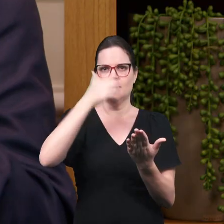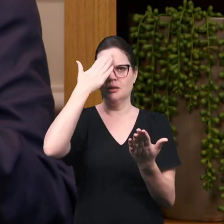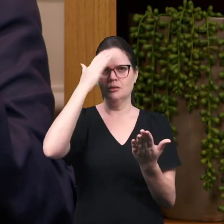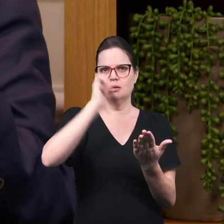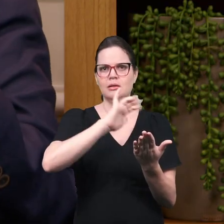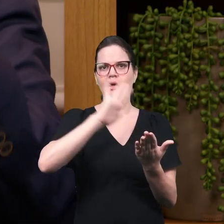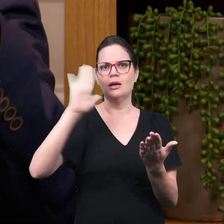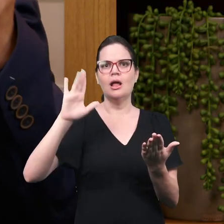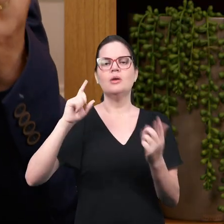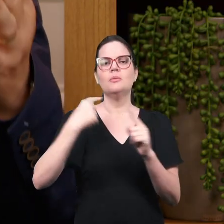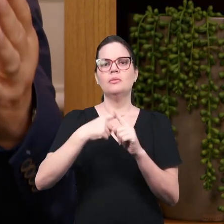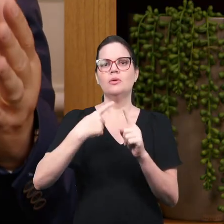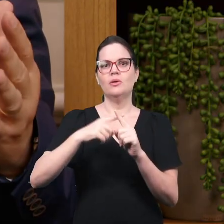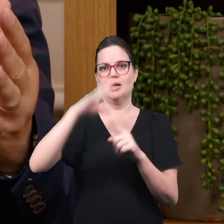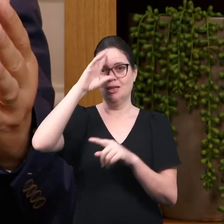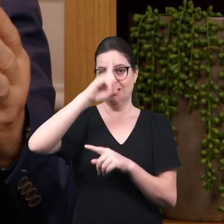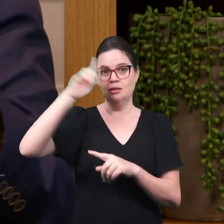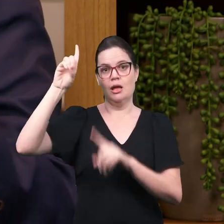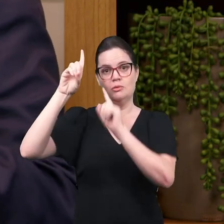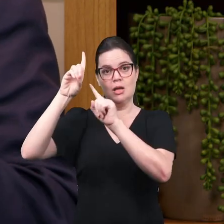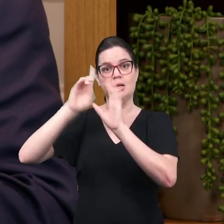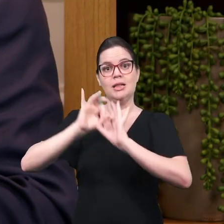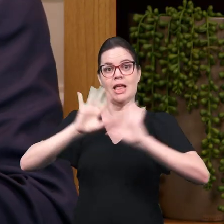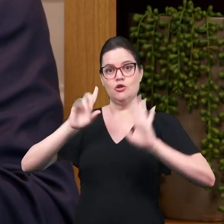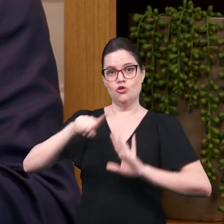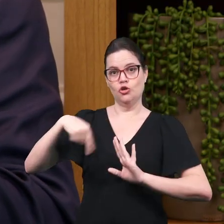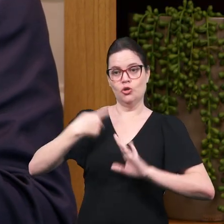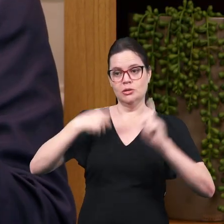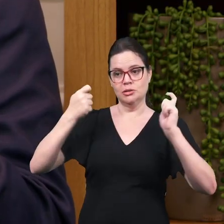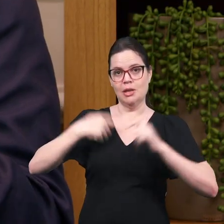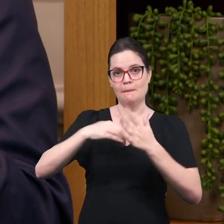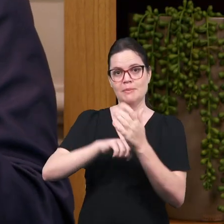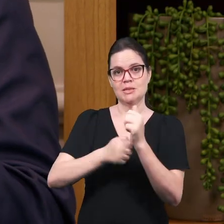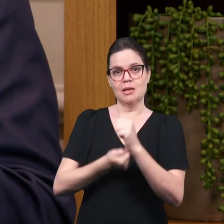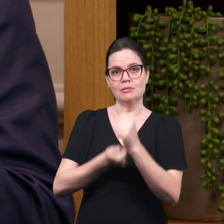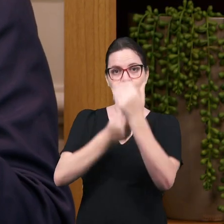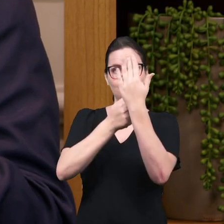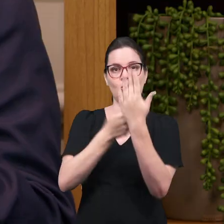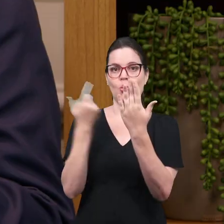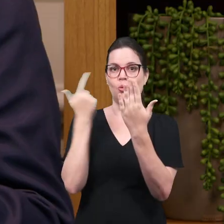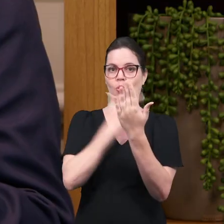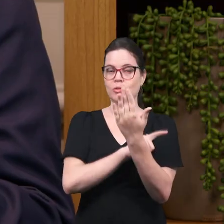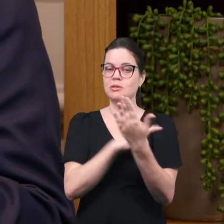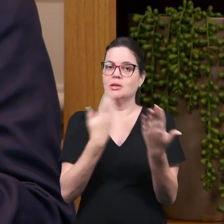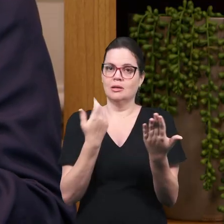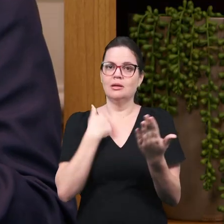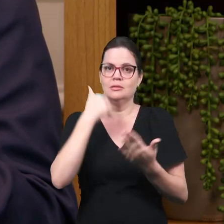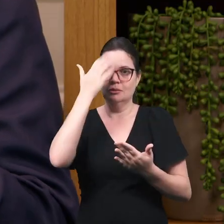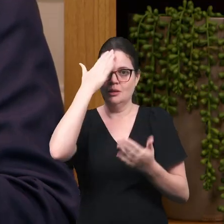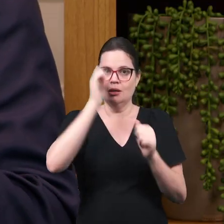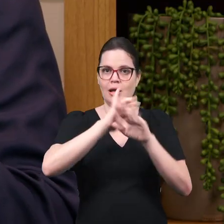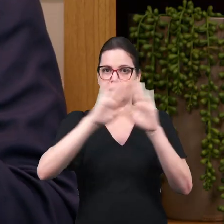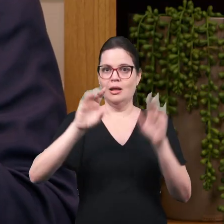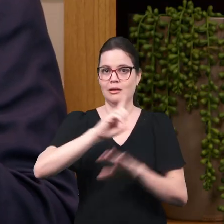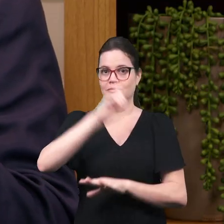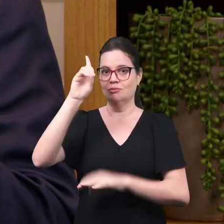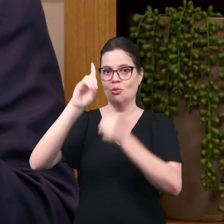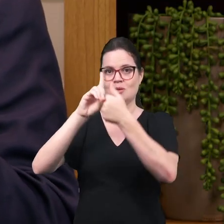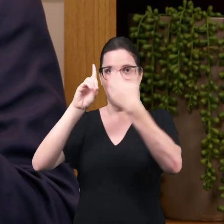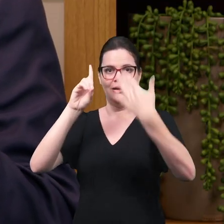Deus permitiu que alcançássemos, e de uma maneira talvez mais didática, nós